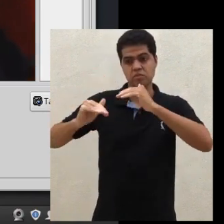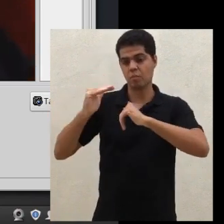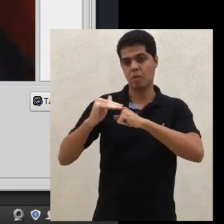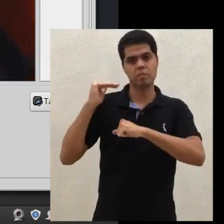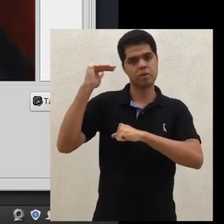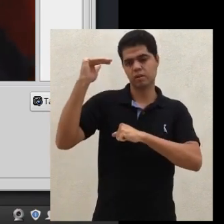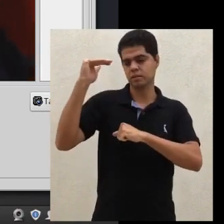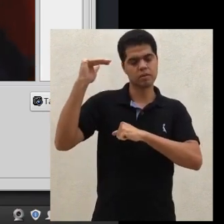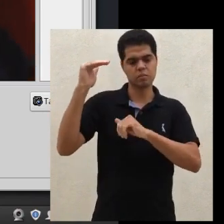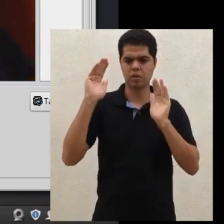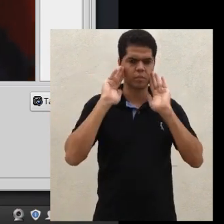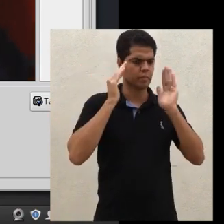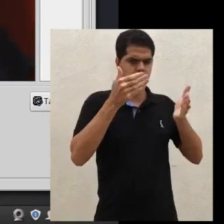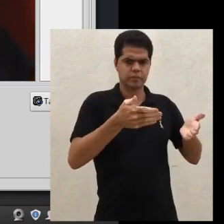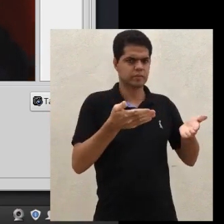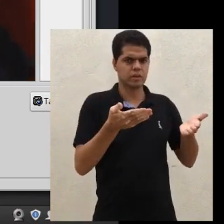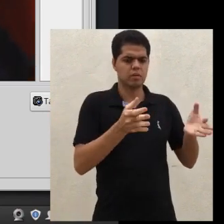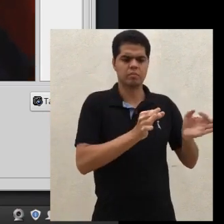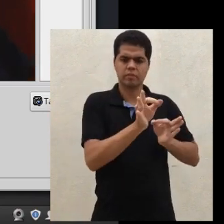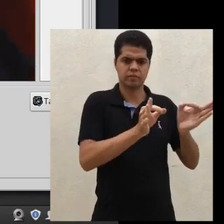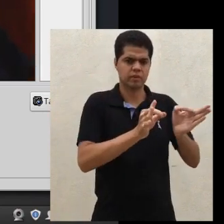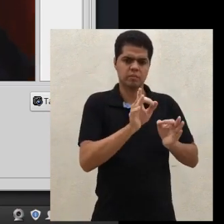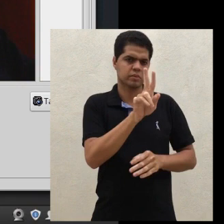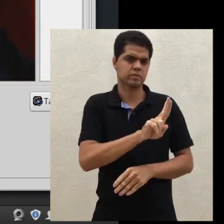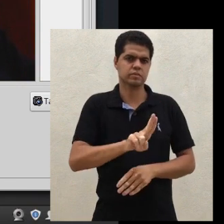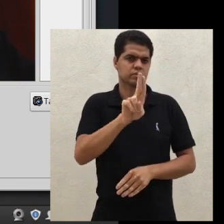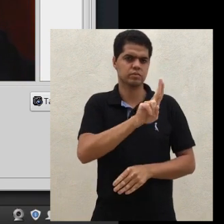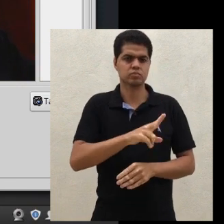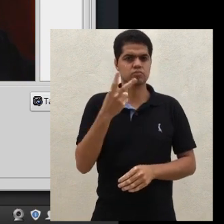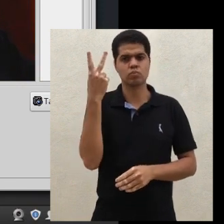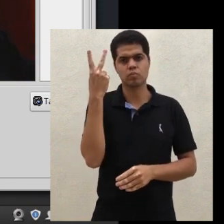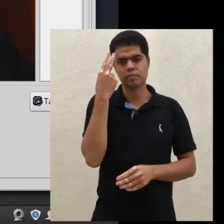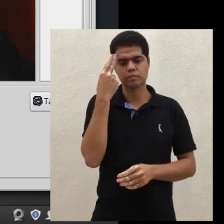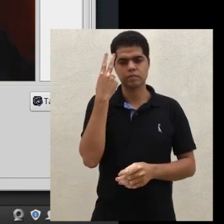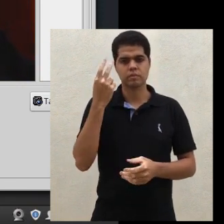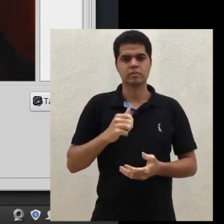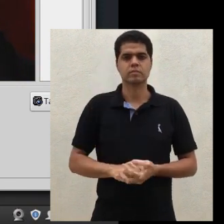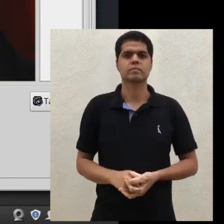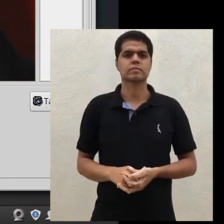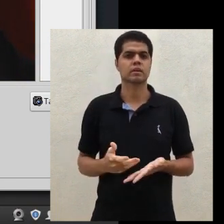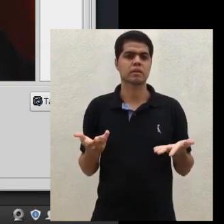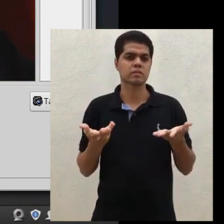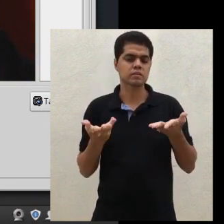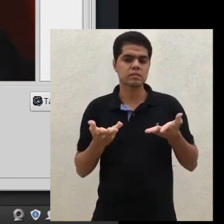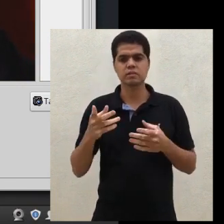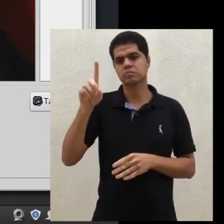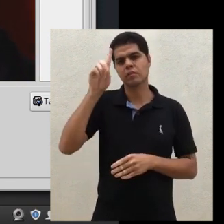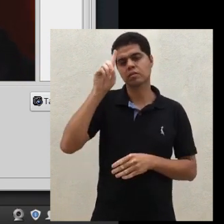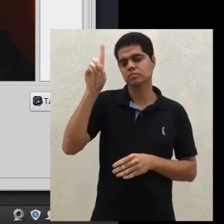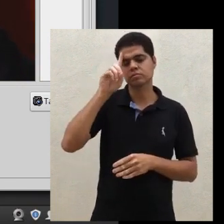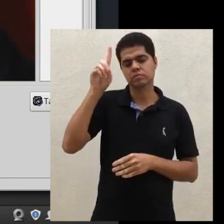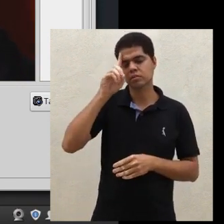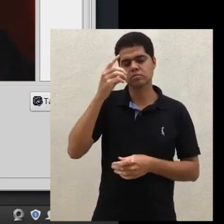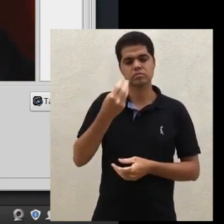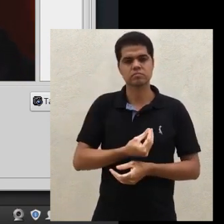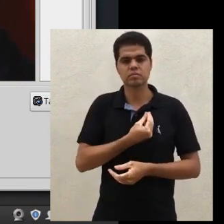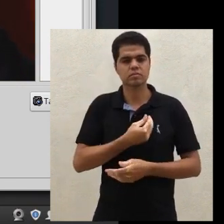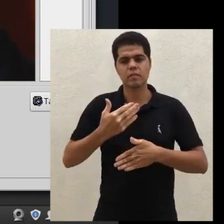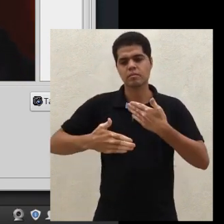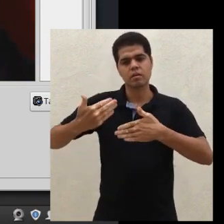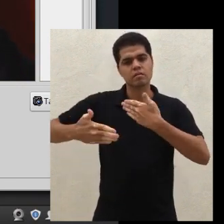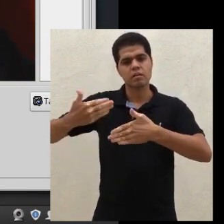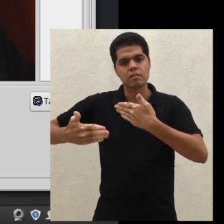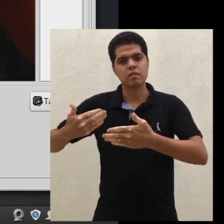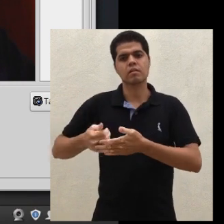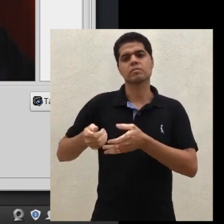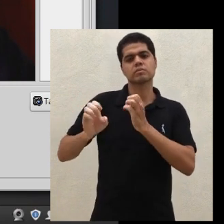nível avançado, até porque não é minha área de atuação. É uma ferramenta que eu utilizo, né? Uso no meu dia a dia